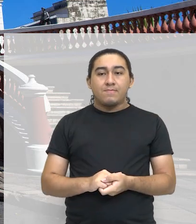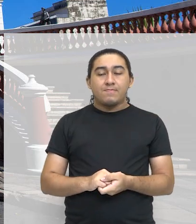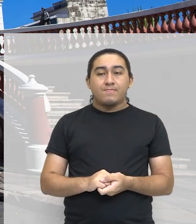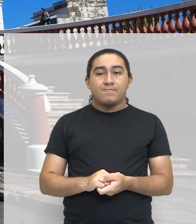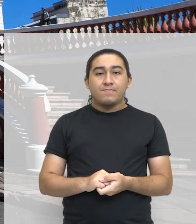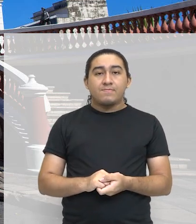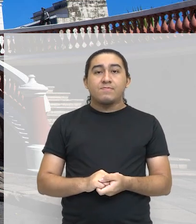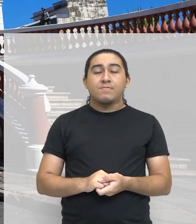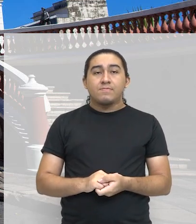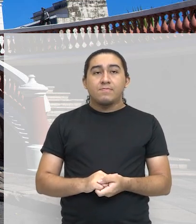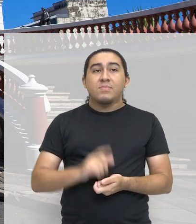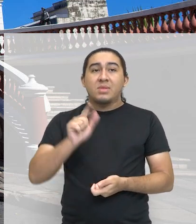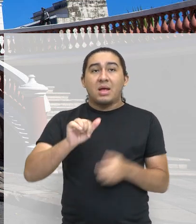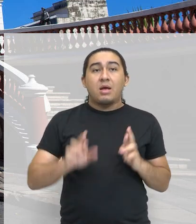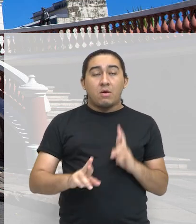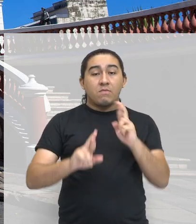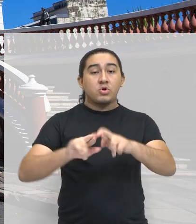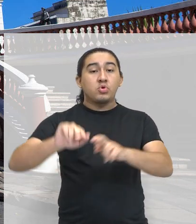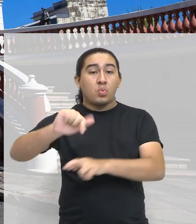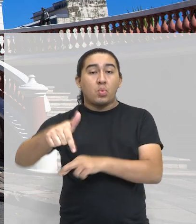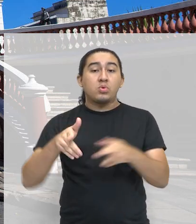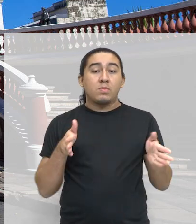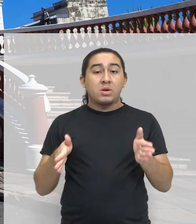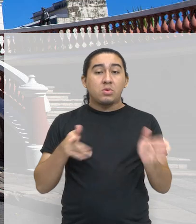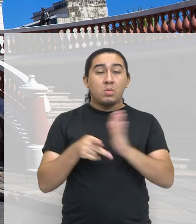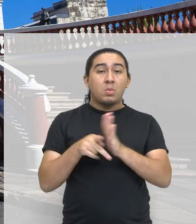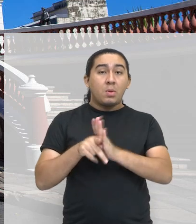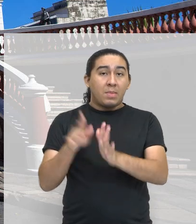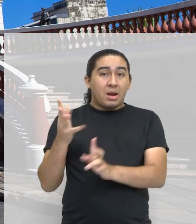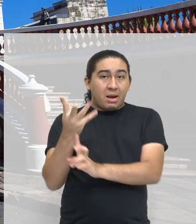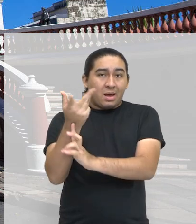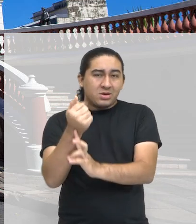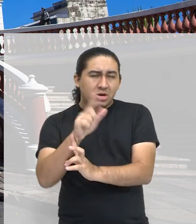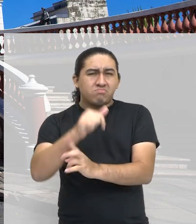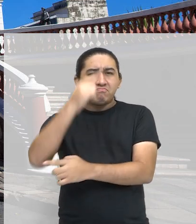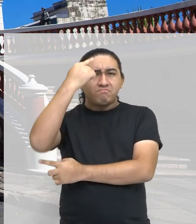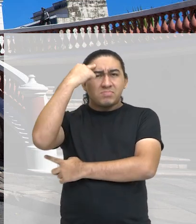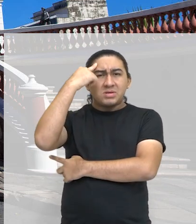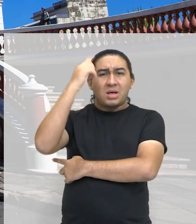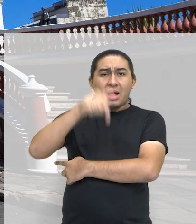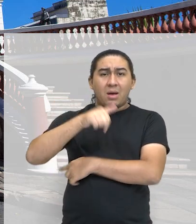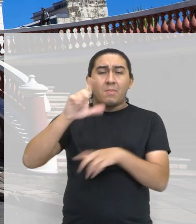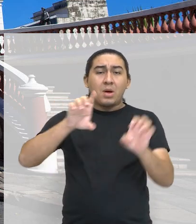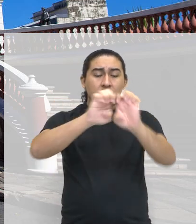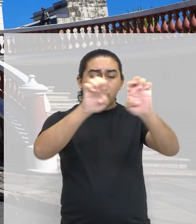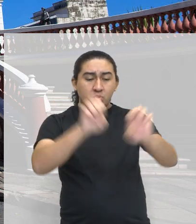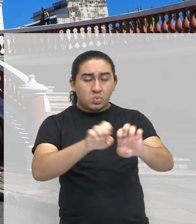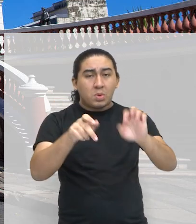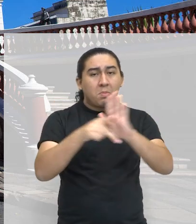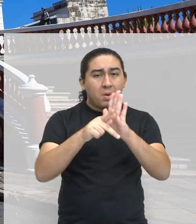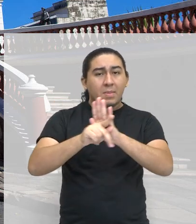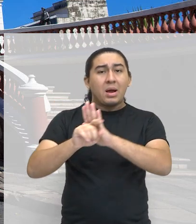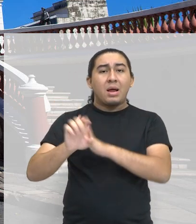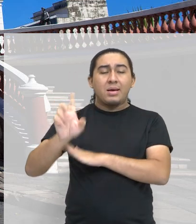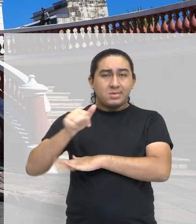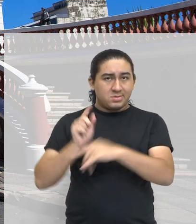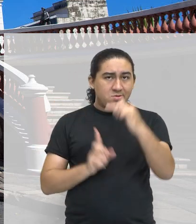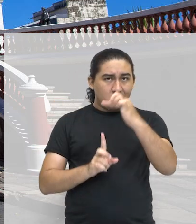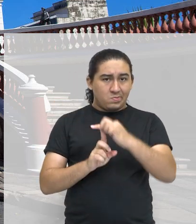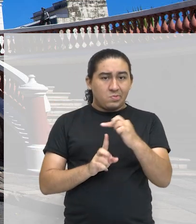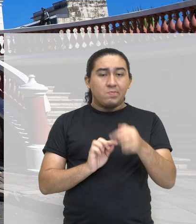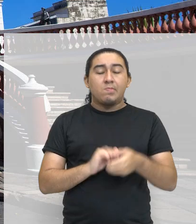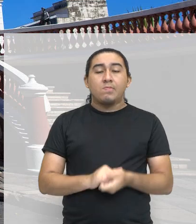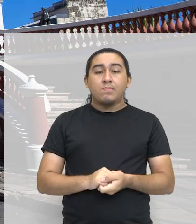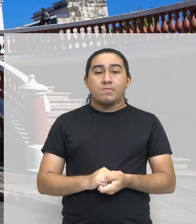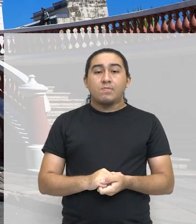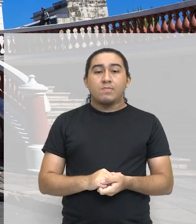que então remete já a um outro período da arte. Então eu digo que ela é uma arquitetura eclética. Tá? E